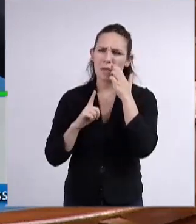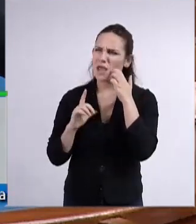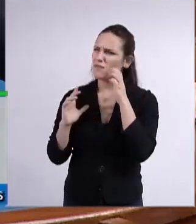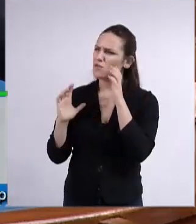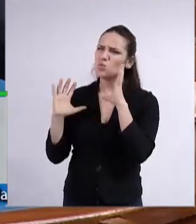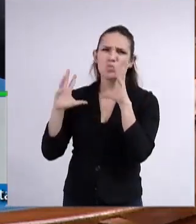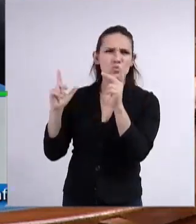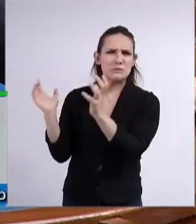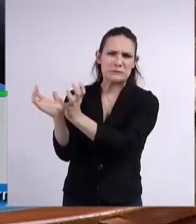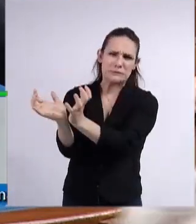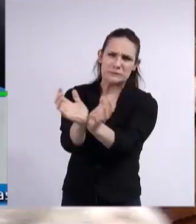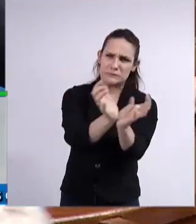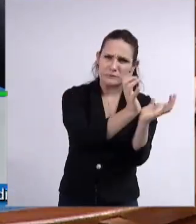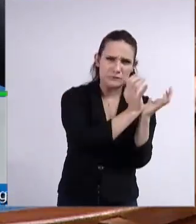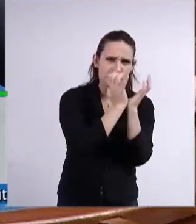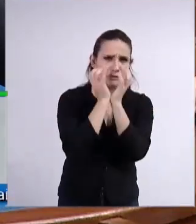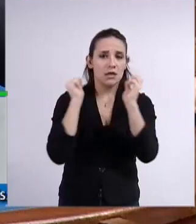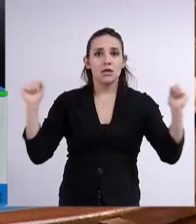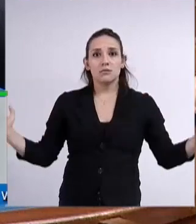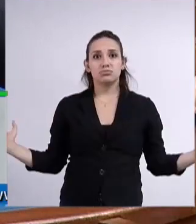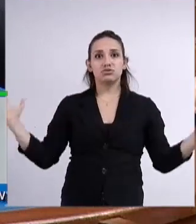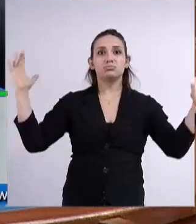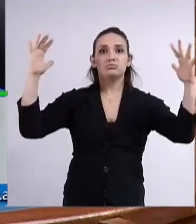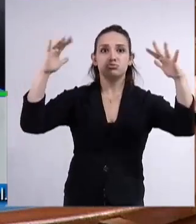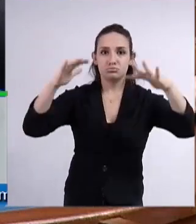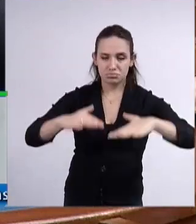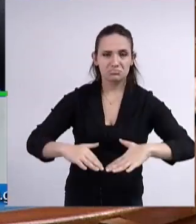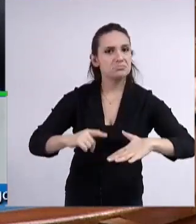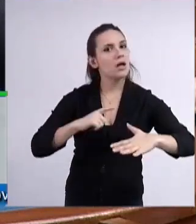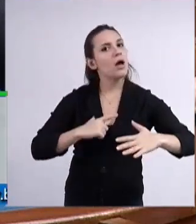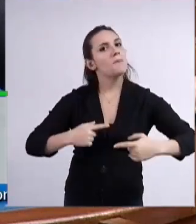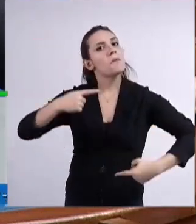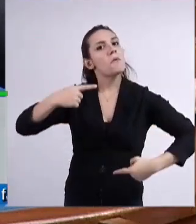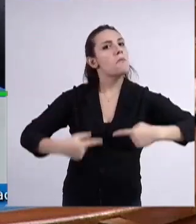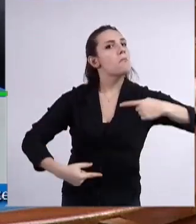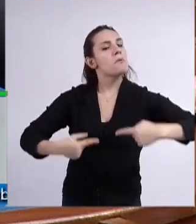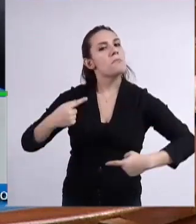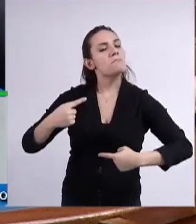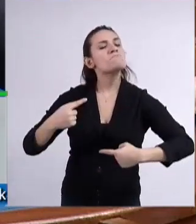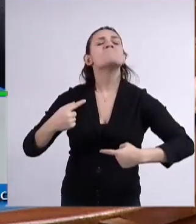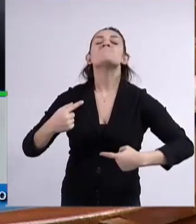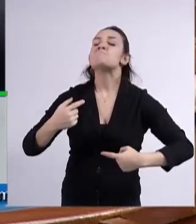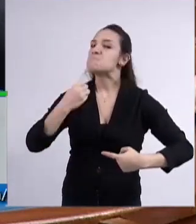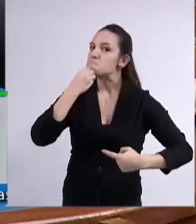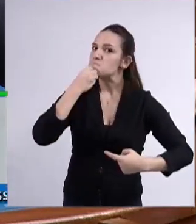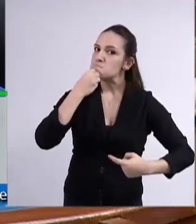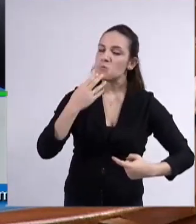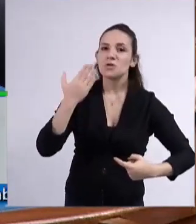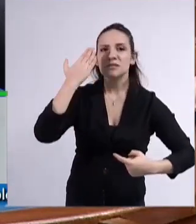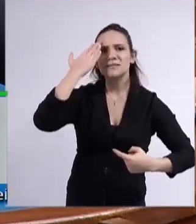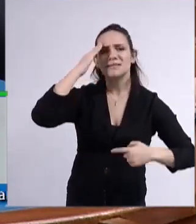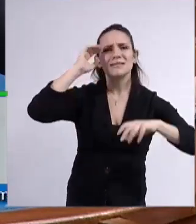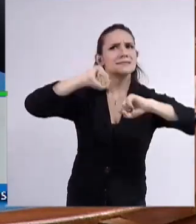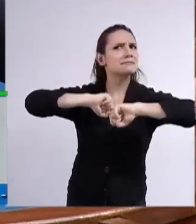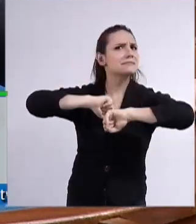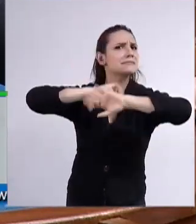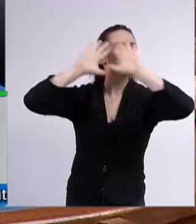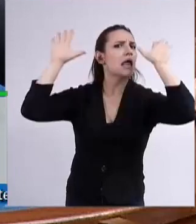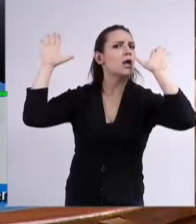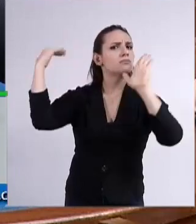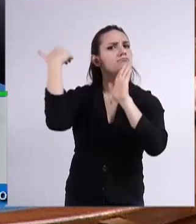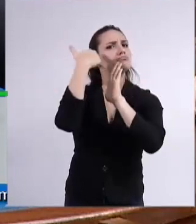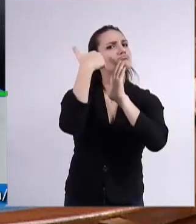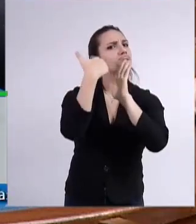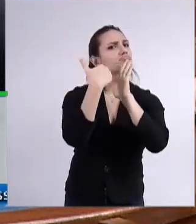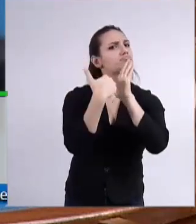áreas, num debate extremamente proveitoso para compreendermos. E o papel desta Casa Legislativa